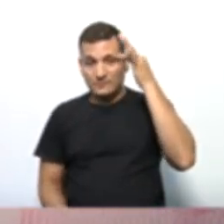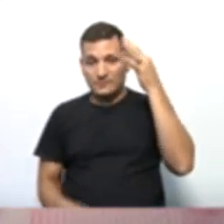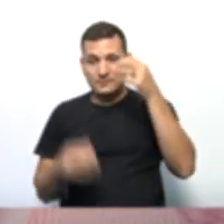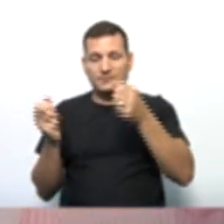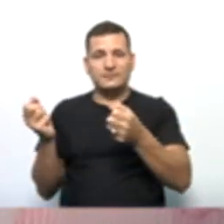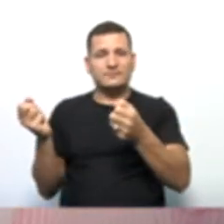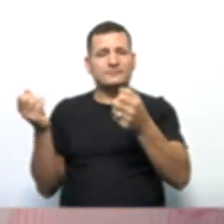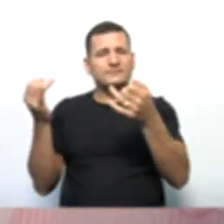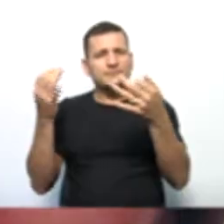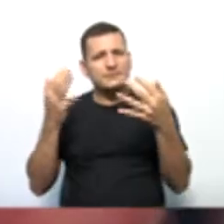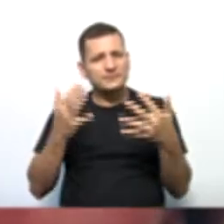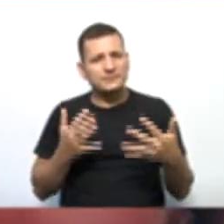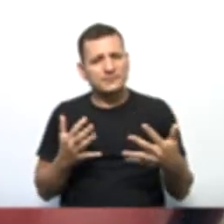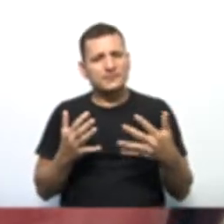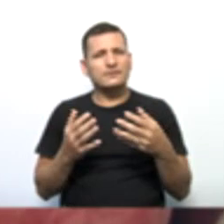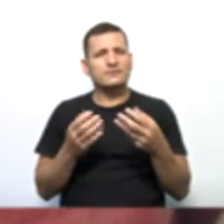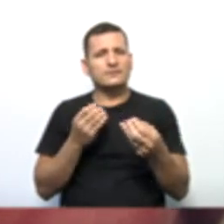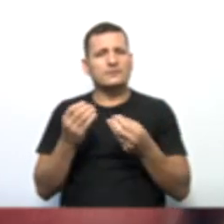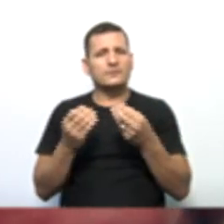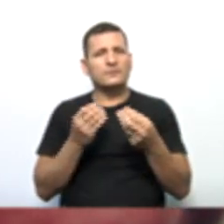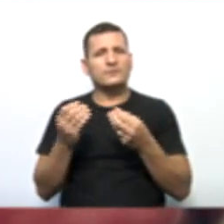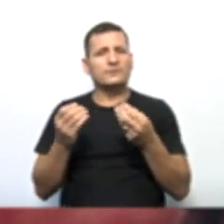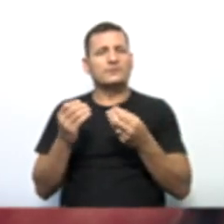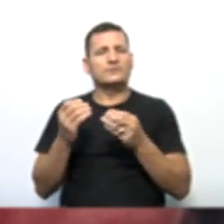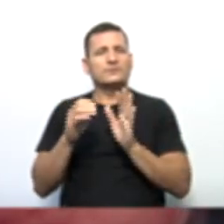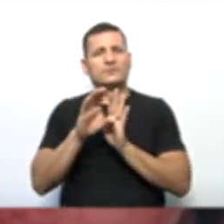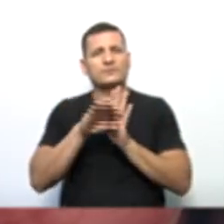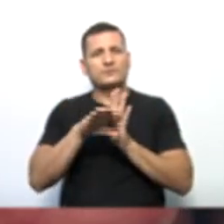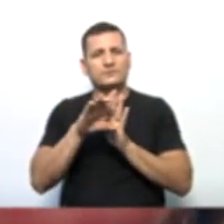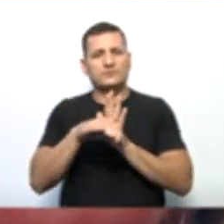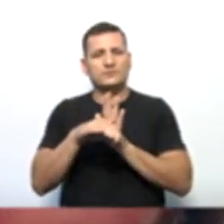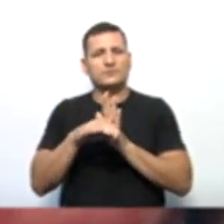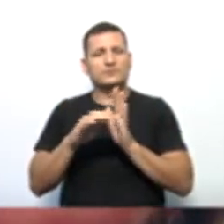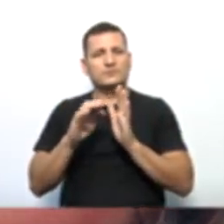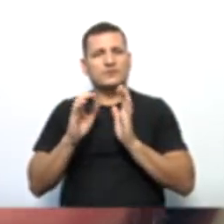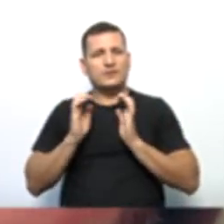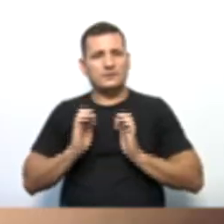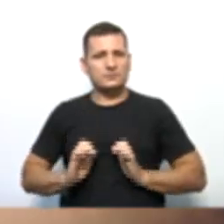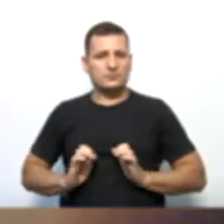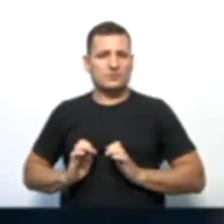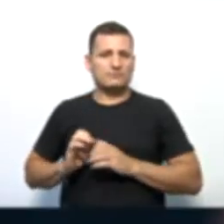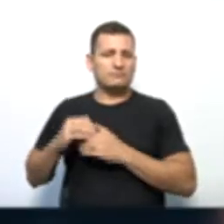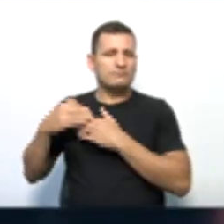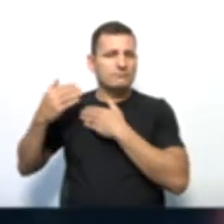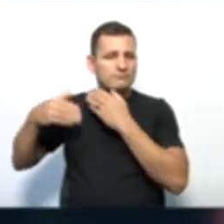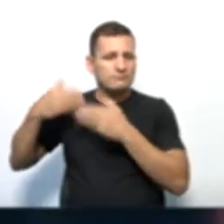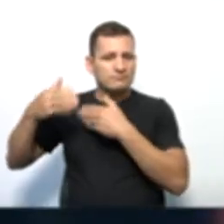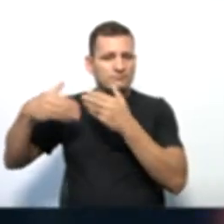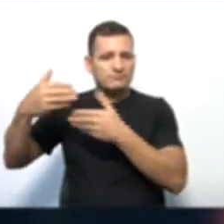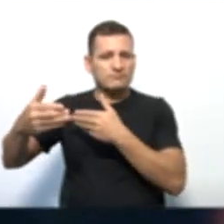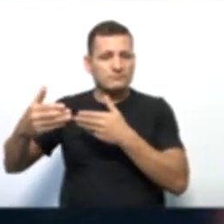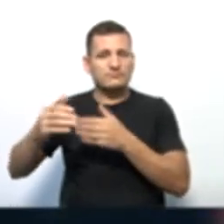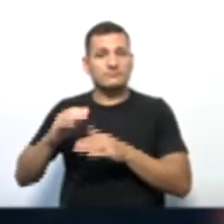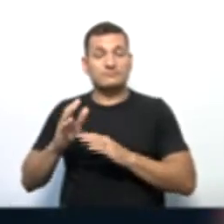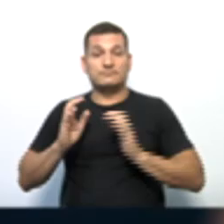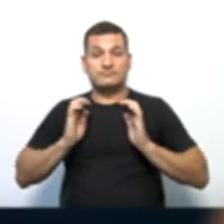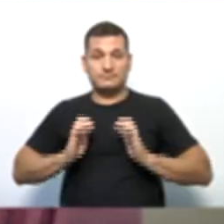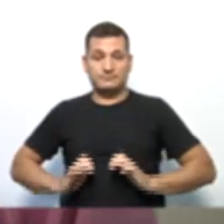para você sobre o desenvolvimento do conceito de ética ao longo da história. A ética na